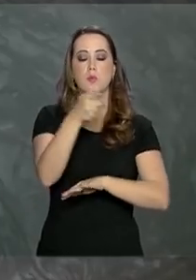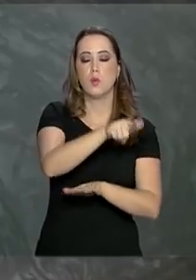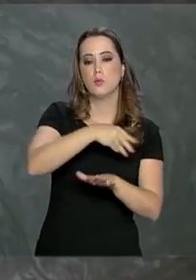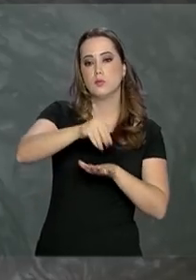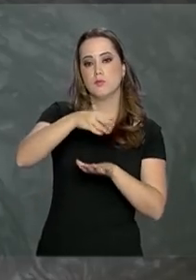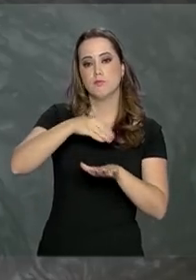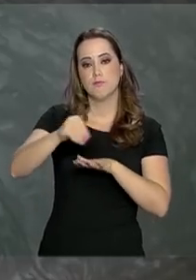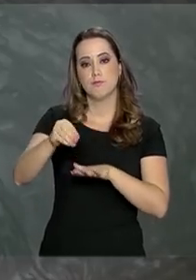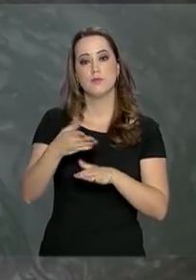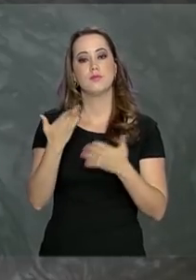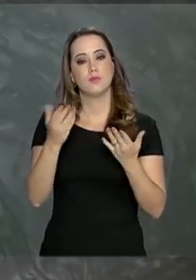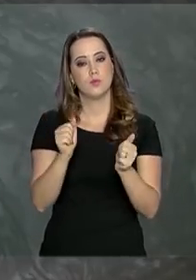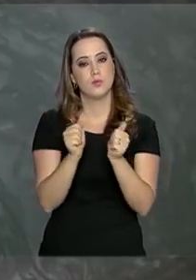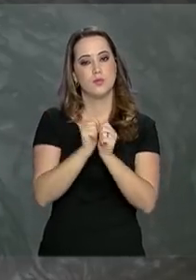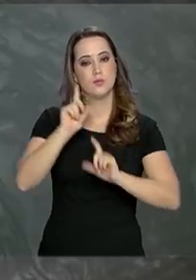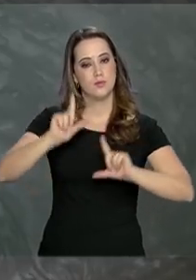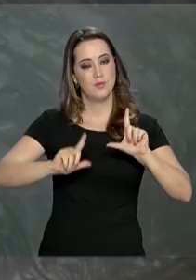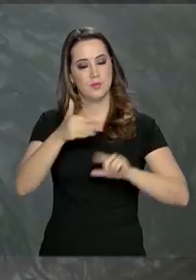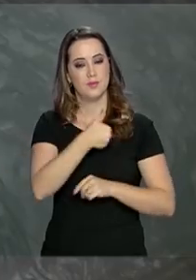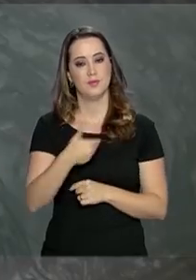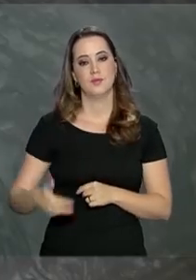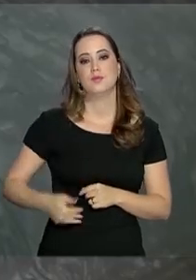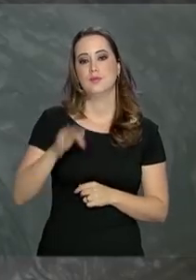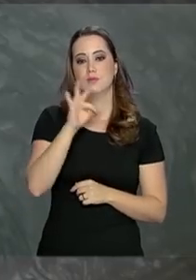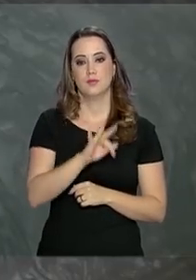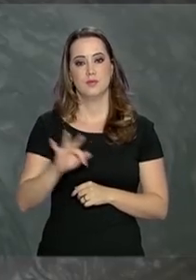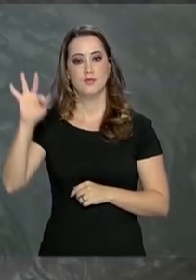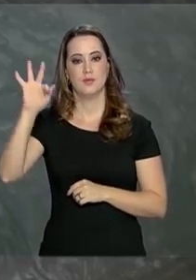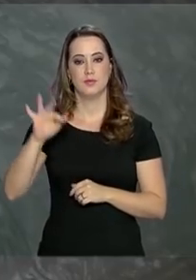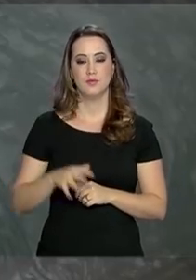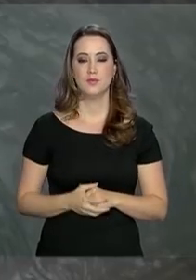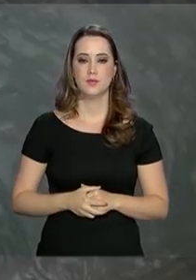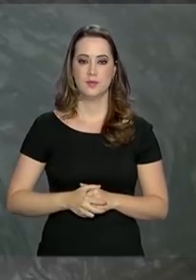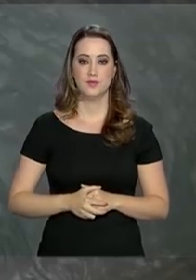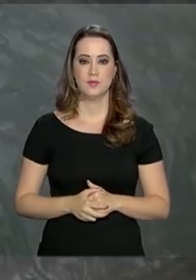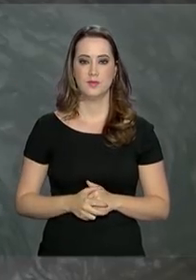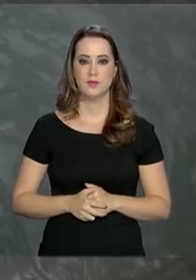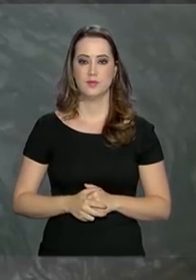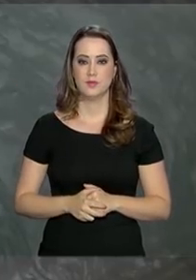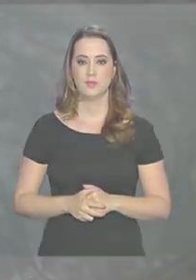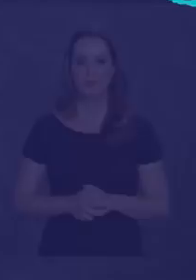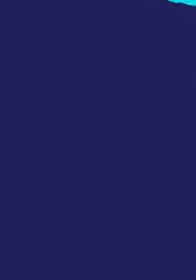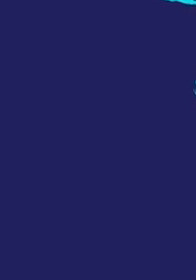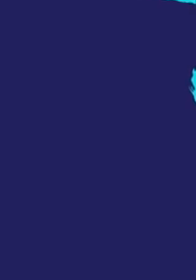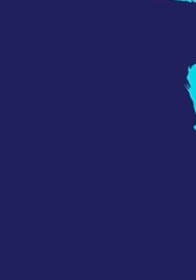com outras informações. Continue com a gente na NBR, a TV do Governo Federal.